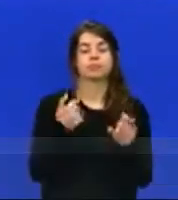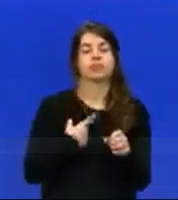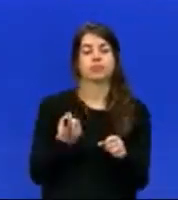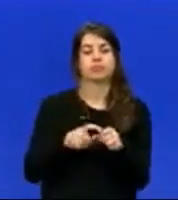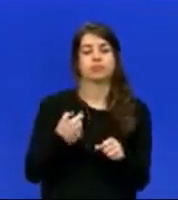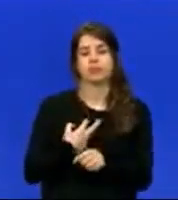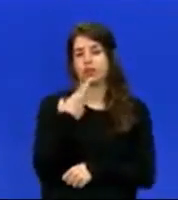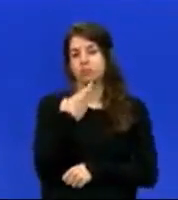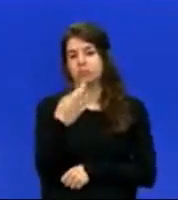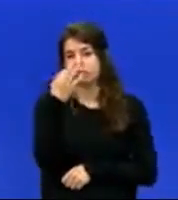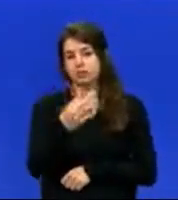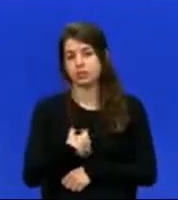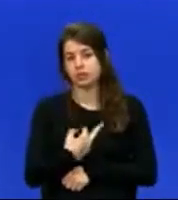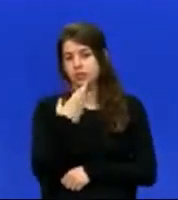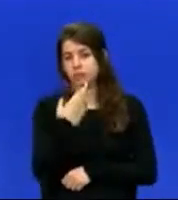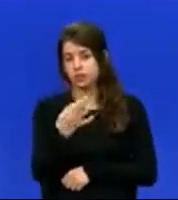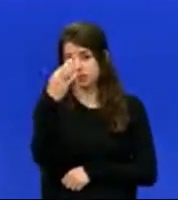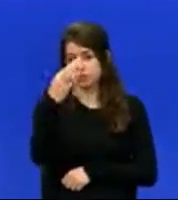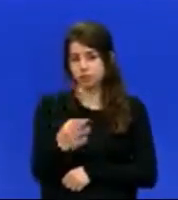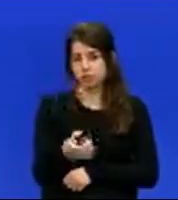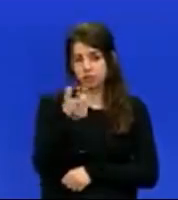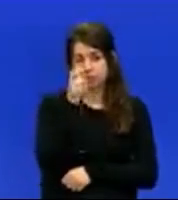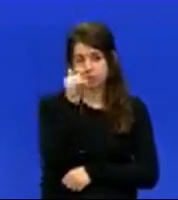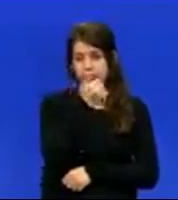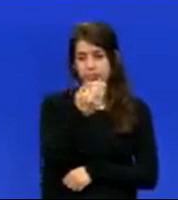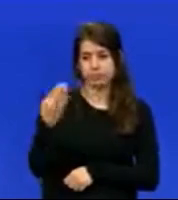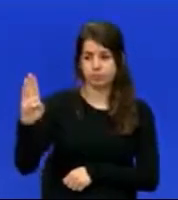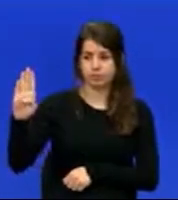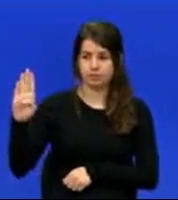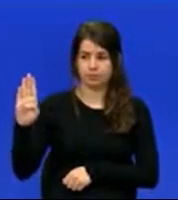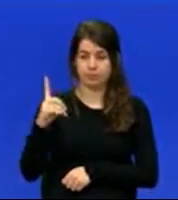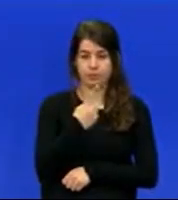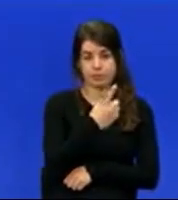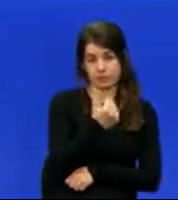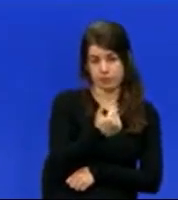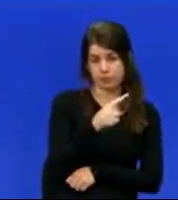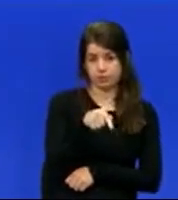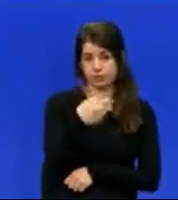Voltamos com a nossa resposta. Alternativa correta B,